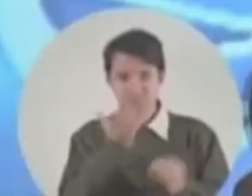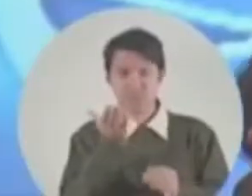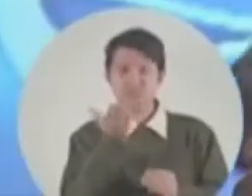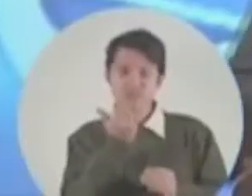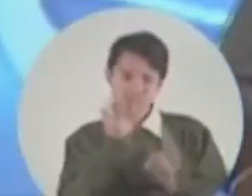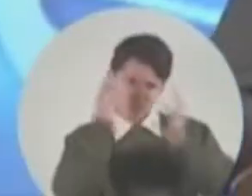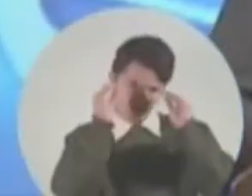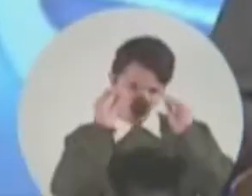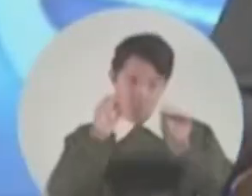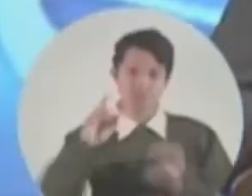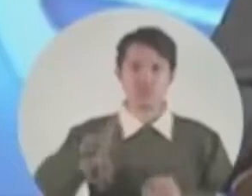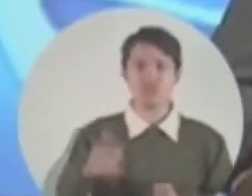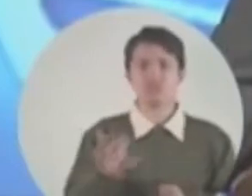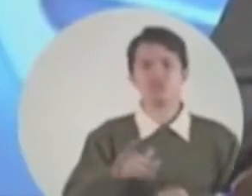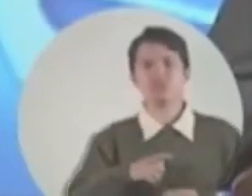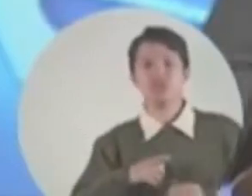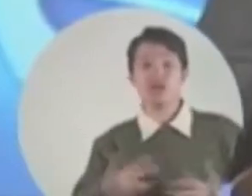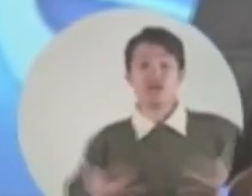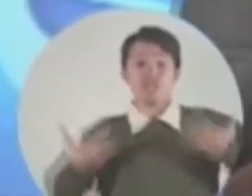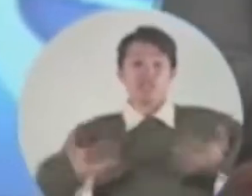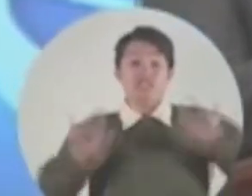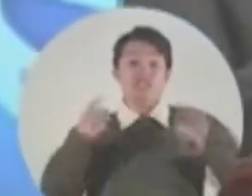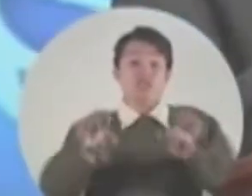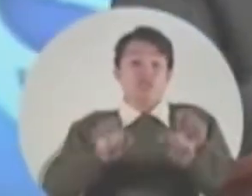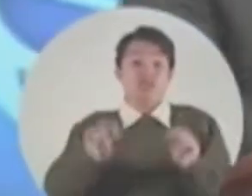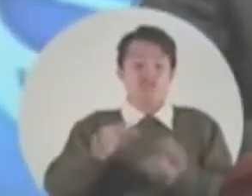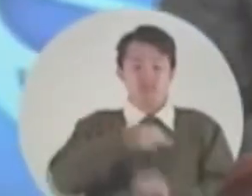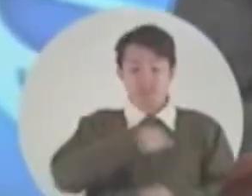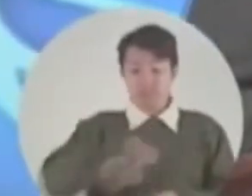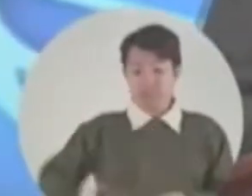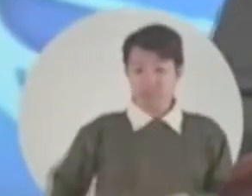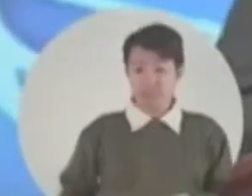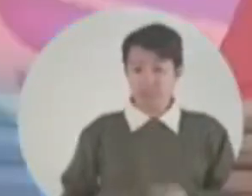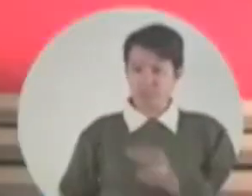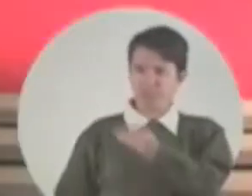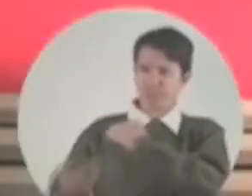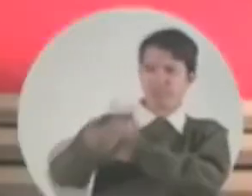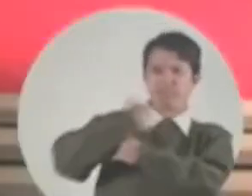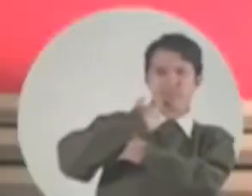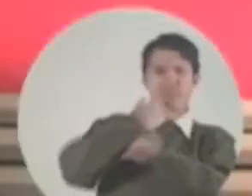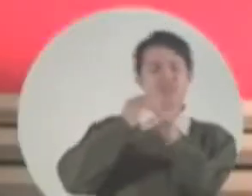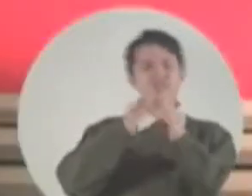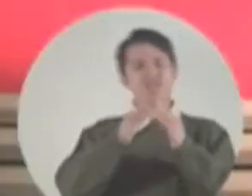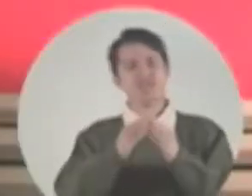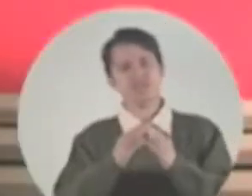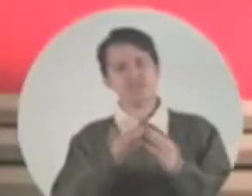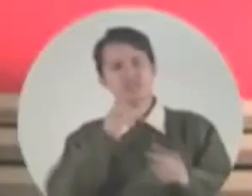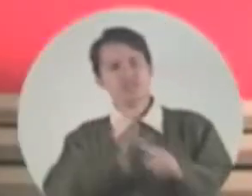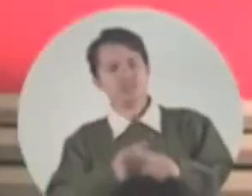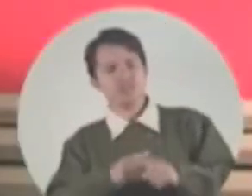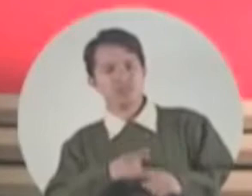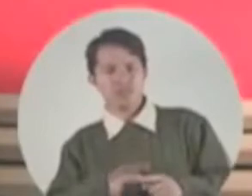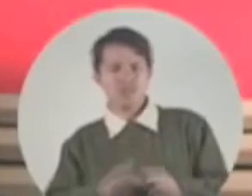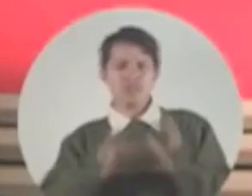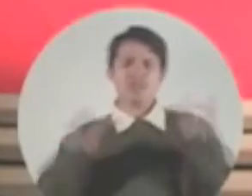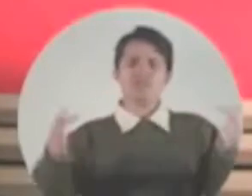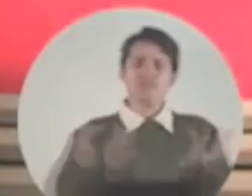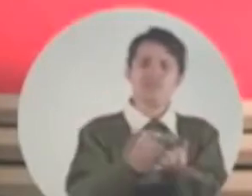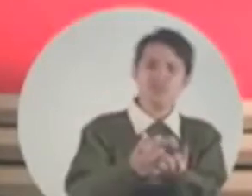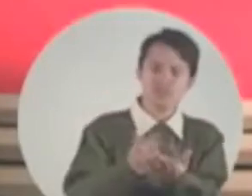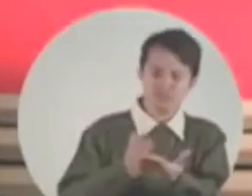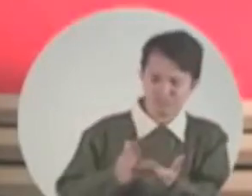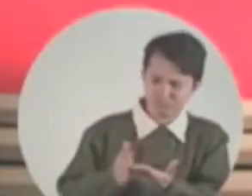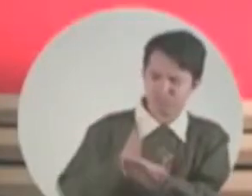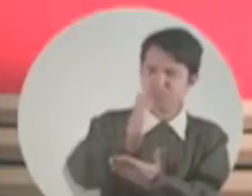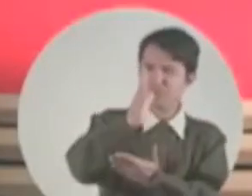alegria de receber o Messias de Israel dentro de casa, coisa que aquela